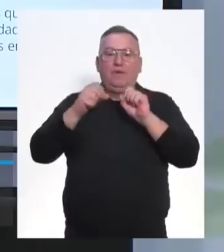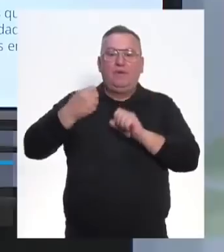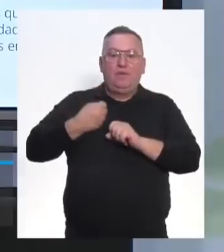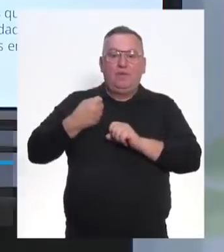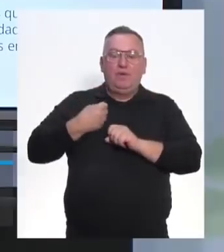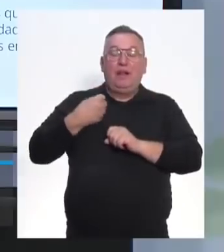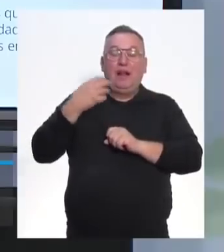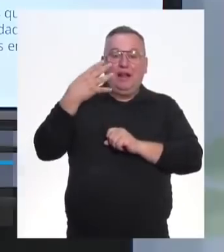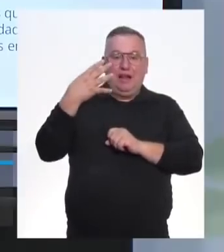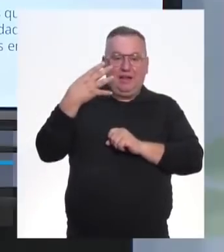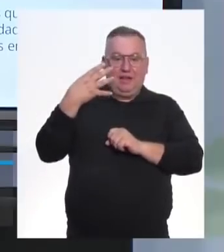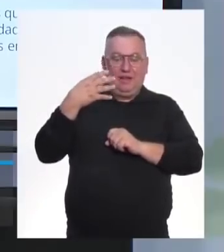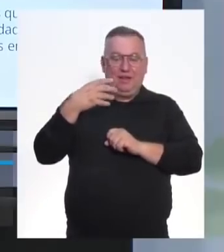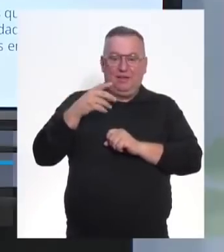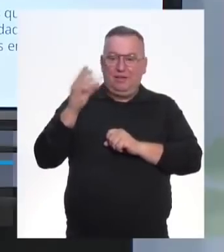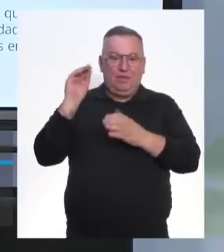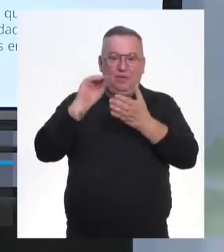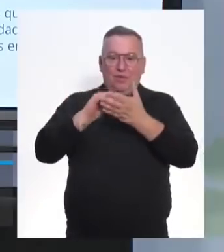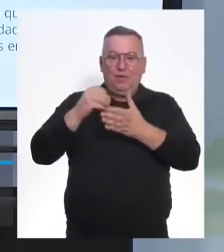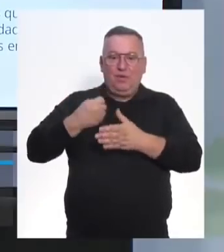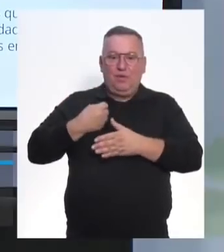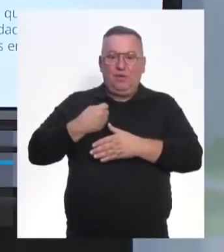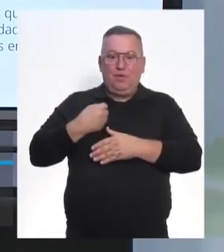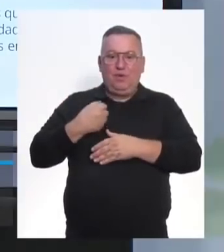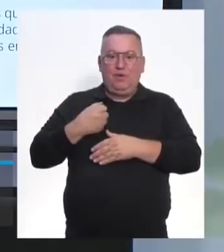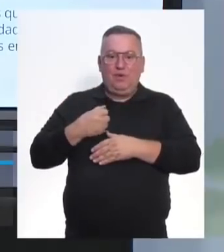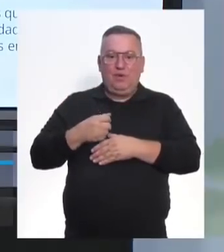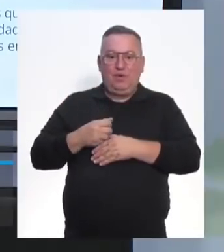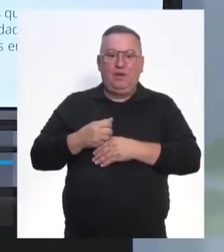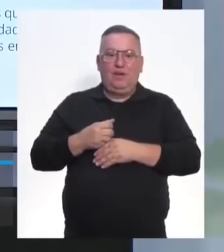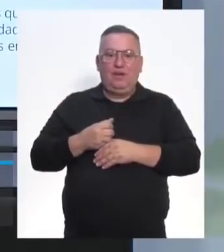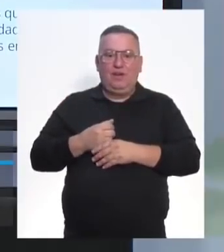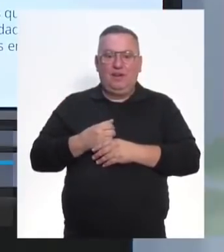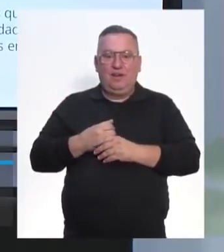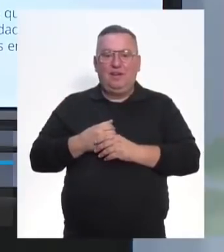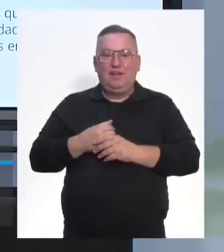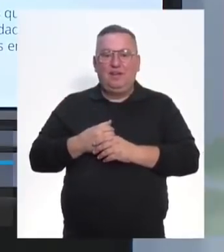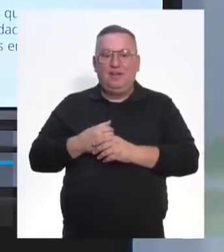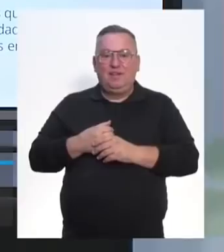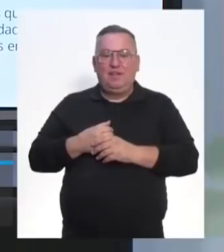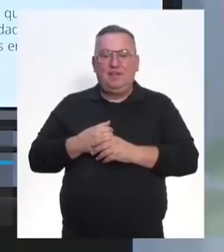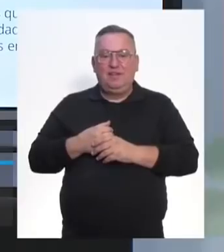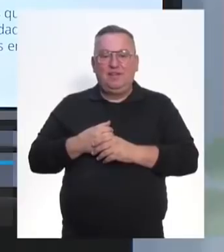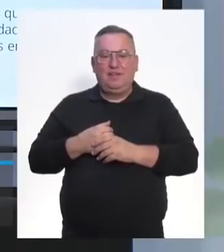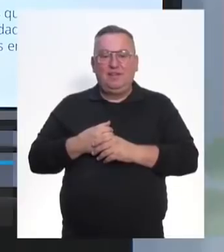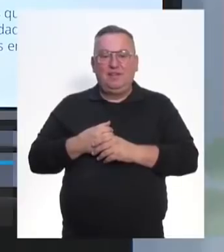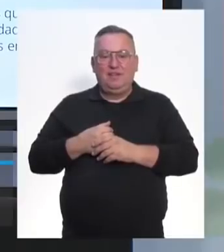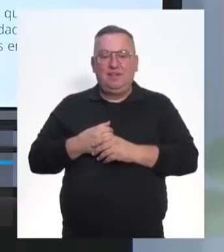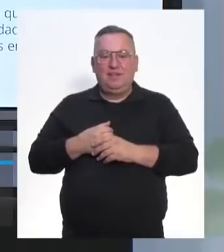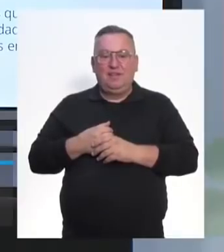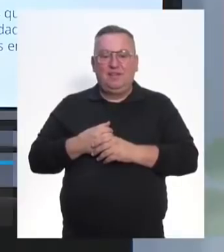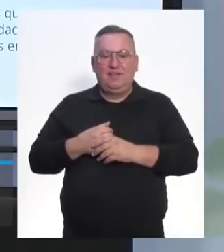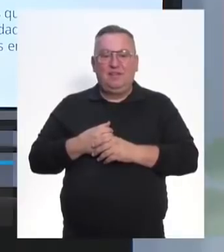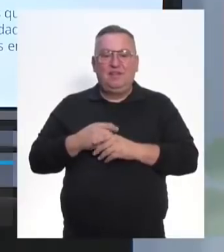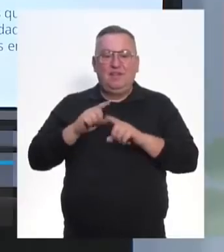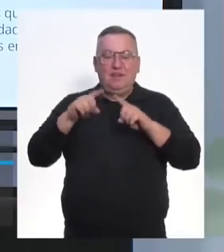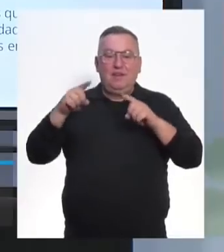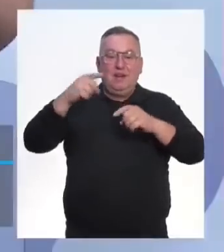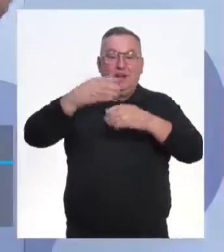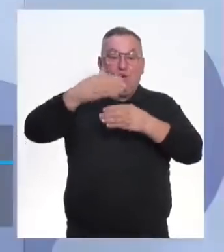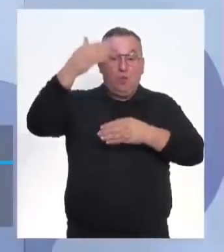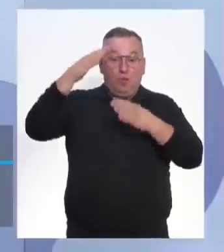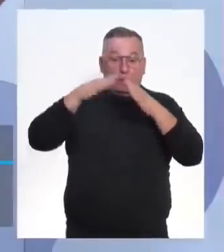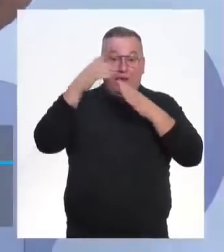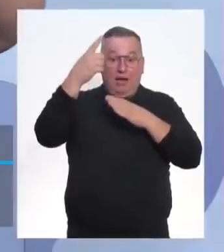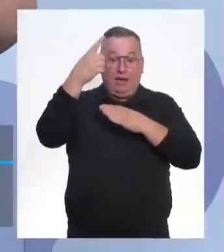dele. Não, ele não colocou o igual, não, ele deixou só a raiz. Sem o igual? Foi sem o igual. Então, deixa eu apagar aqui. No lugar lá, no muro da casa